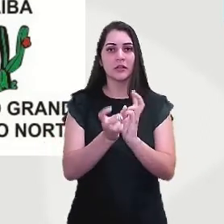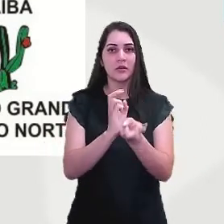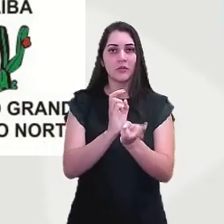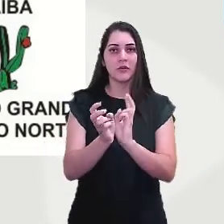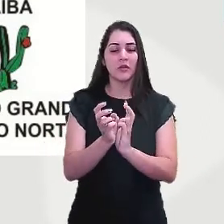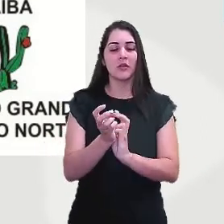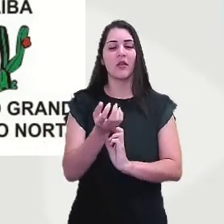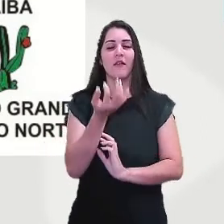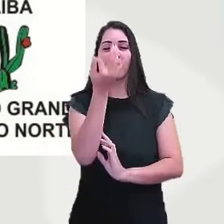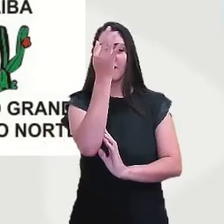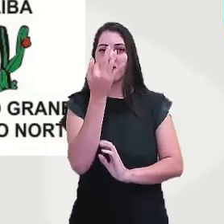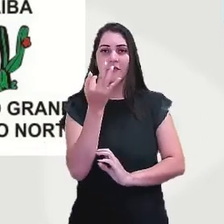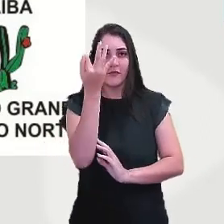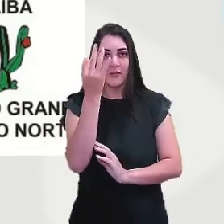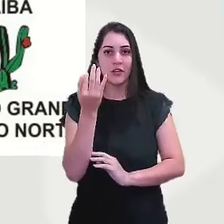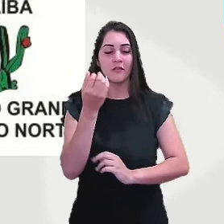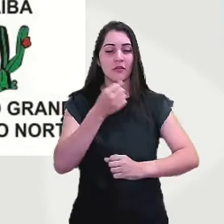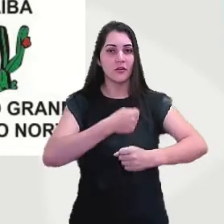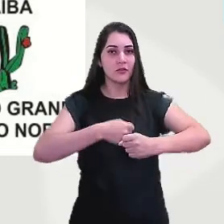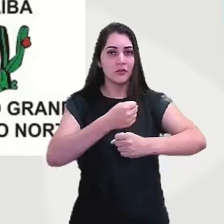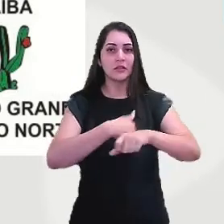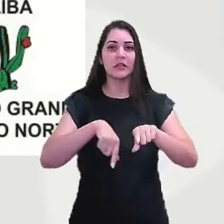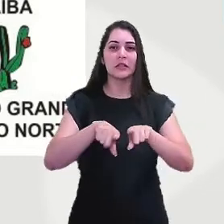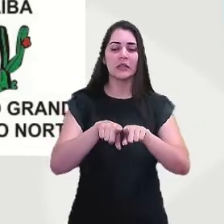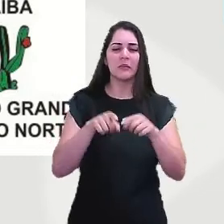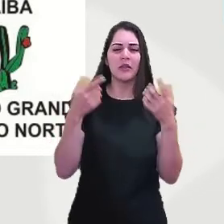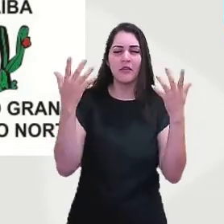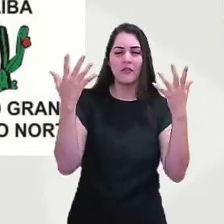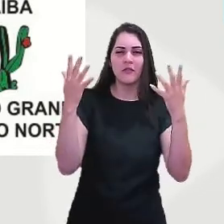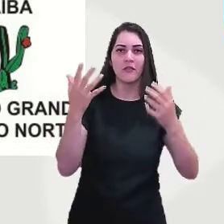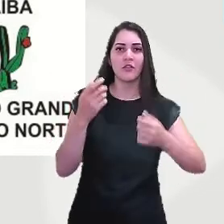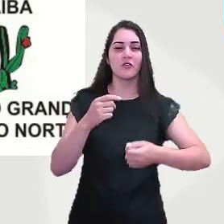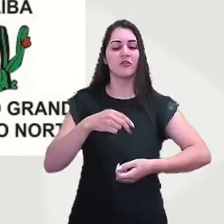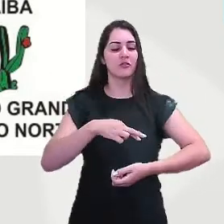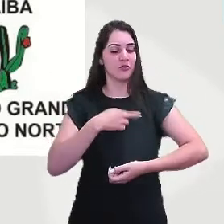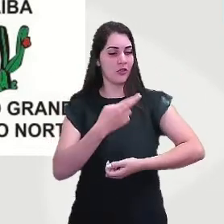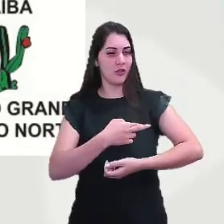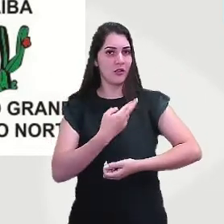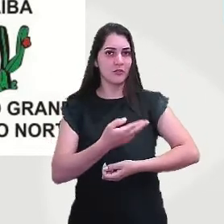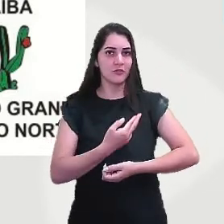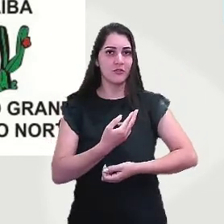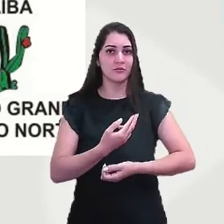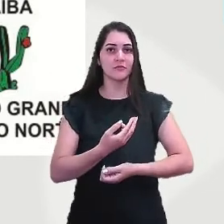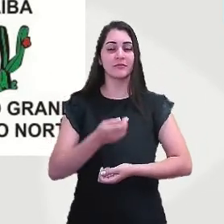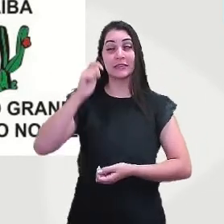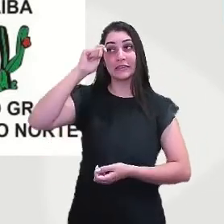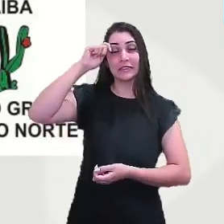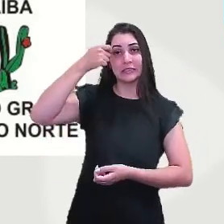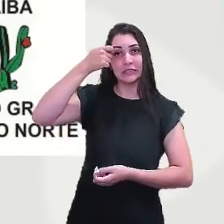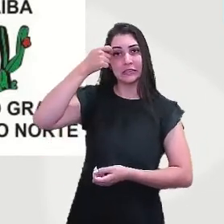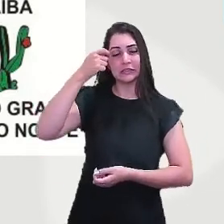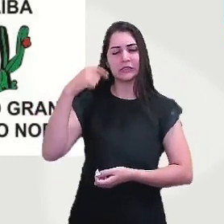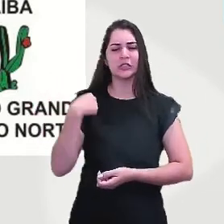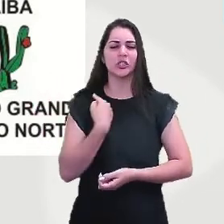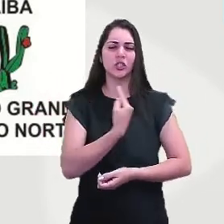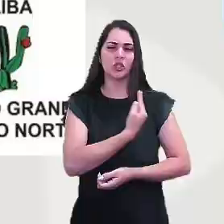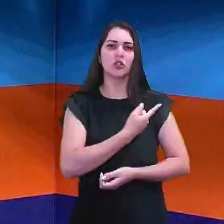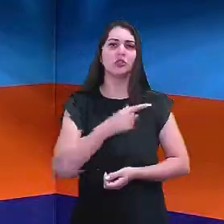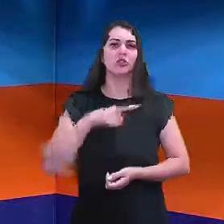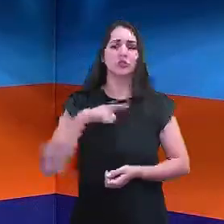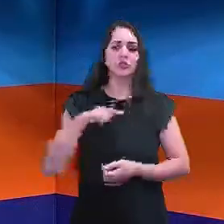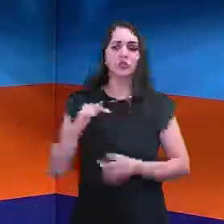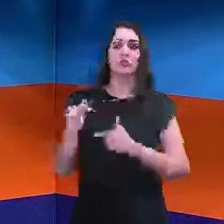e muitas manifestações religiosas cristãs e afro-brasileiras. Nós temos uma tradição